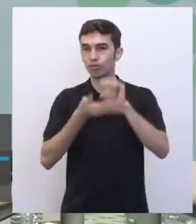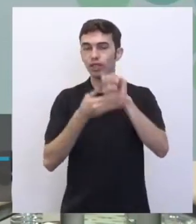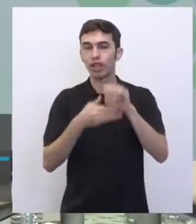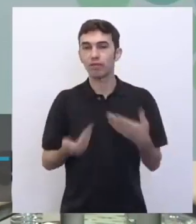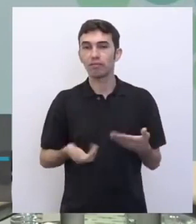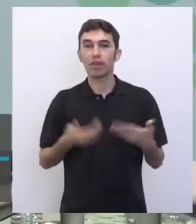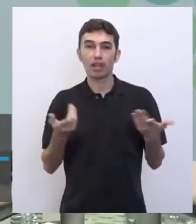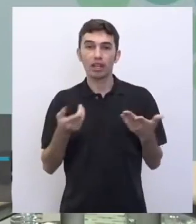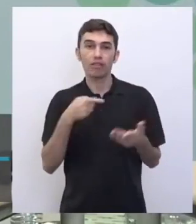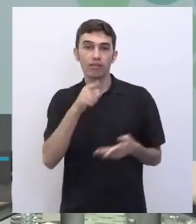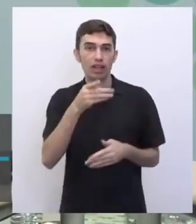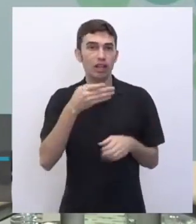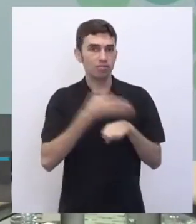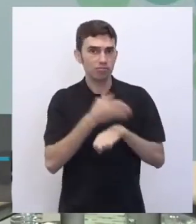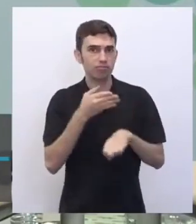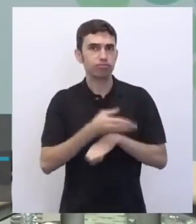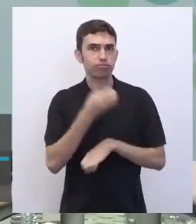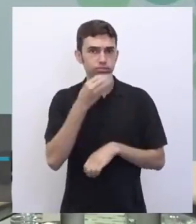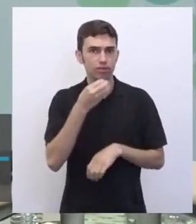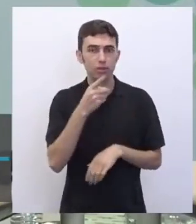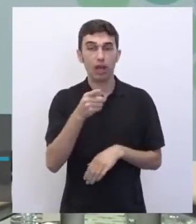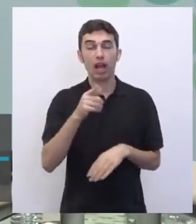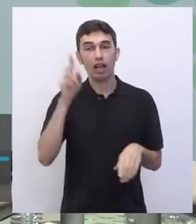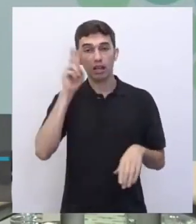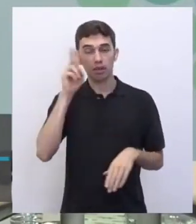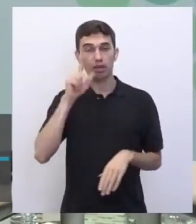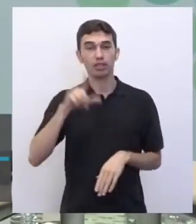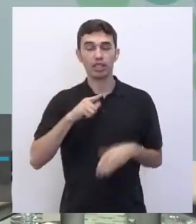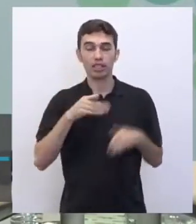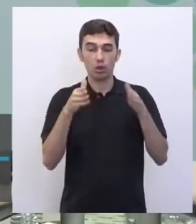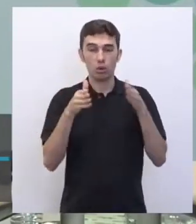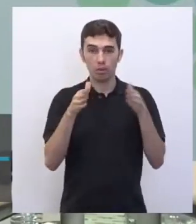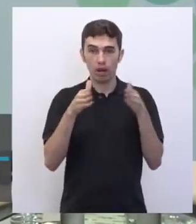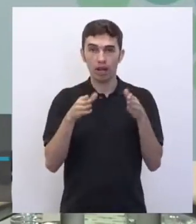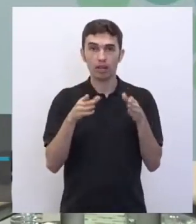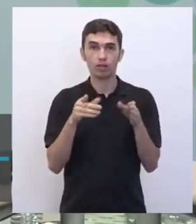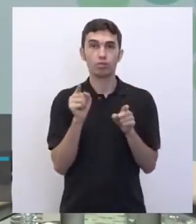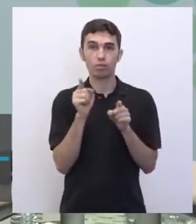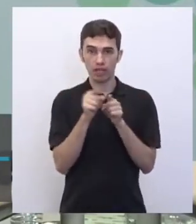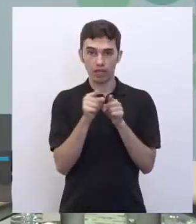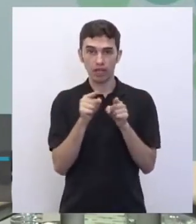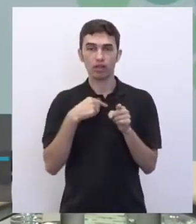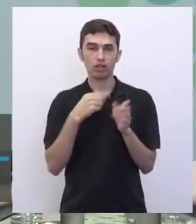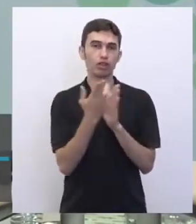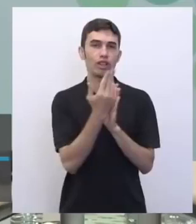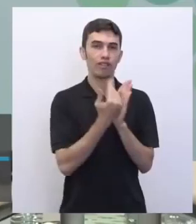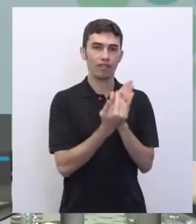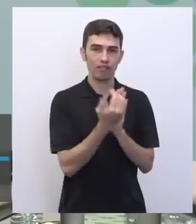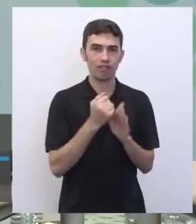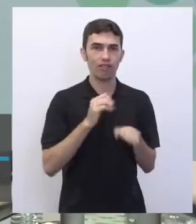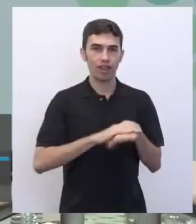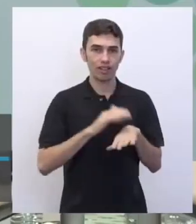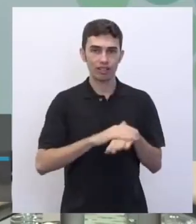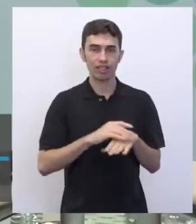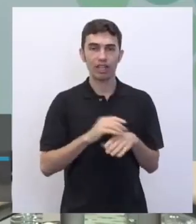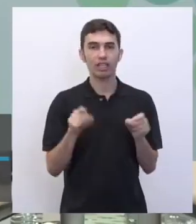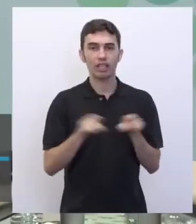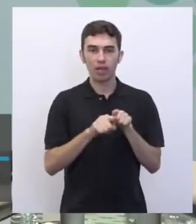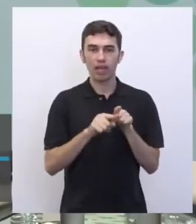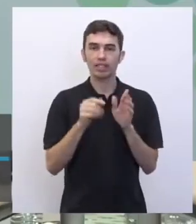participar, lembrando, né, que nós temos aí um prazo curto para fazer esse desenho e essa breve